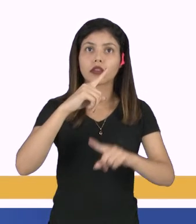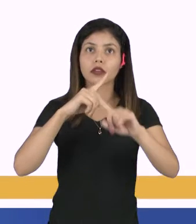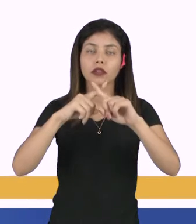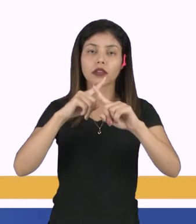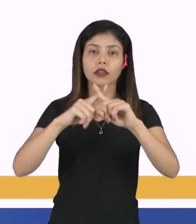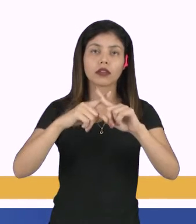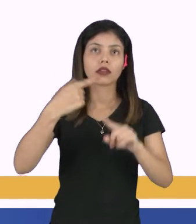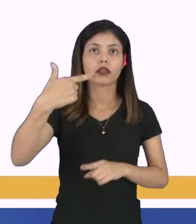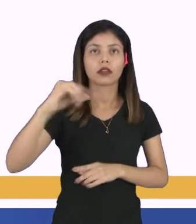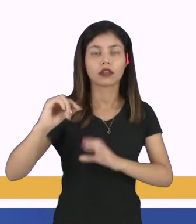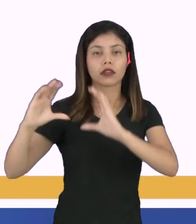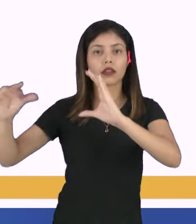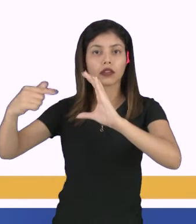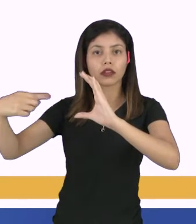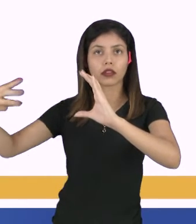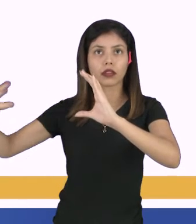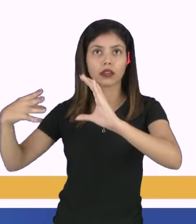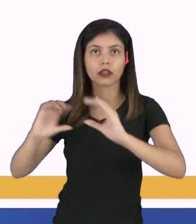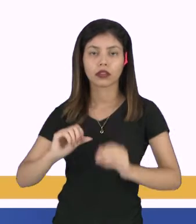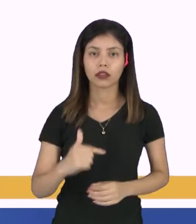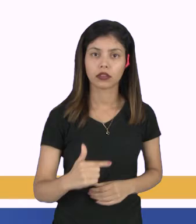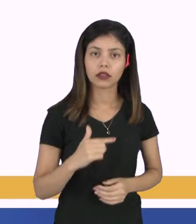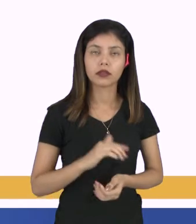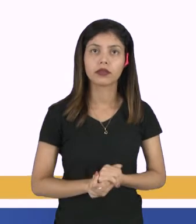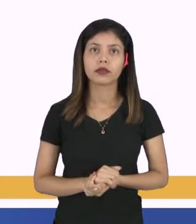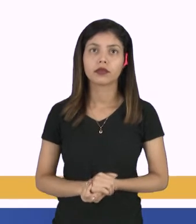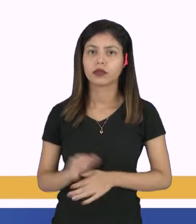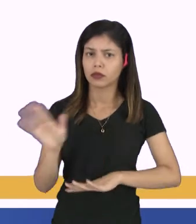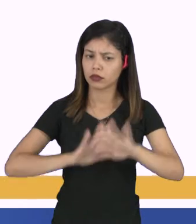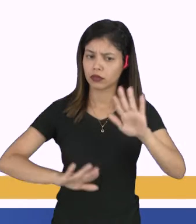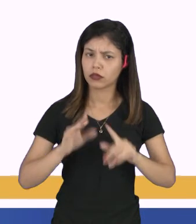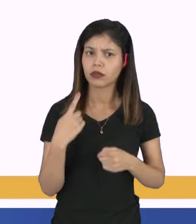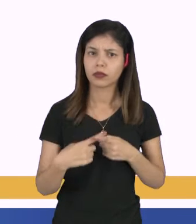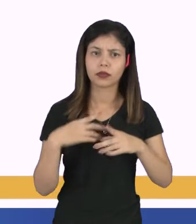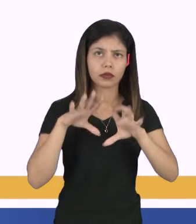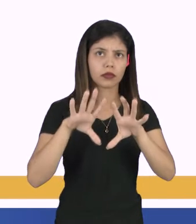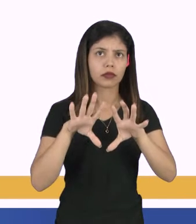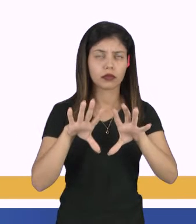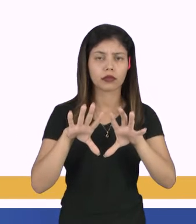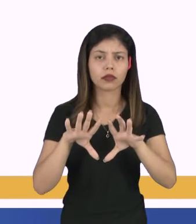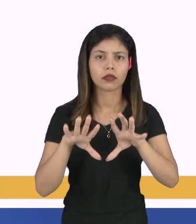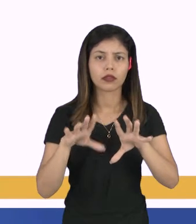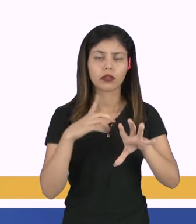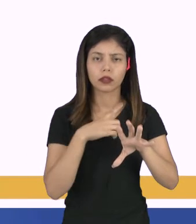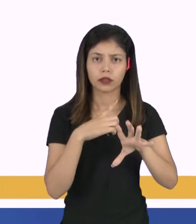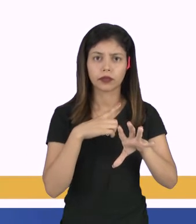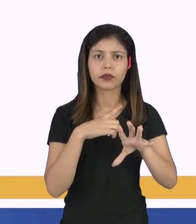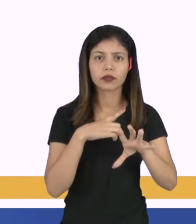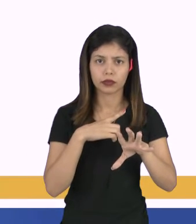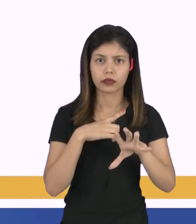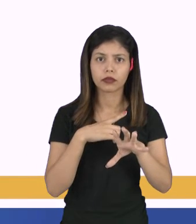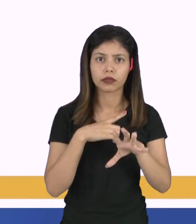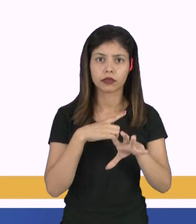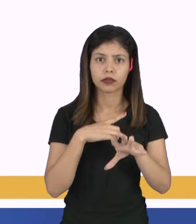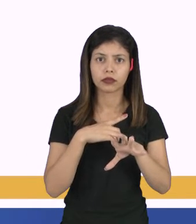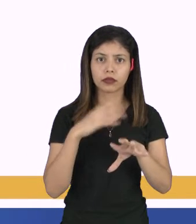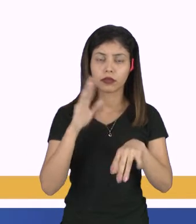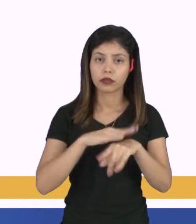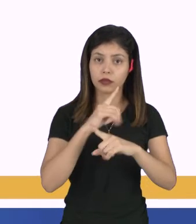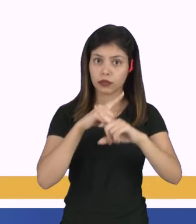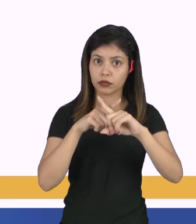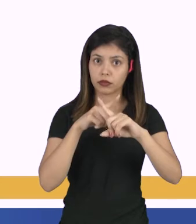20 multiplicado por 20 menos 3 sobre 2. Toma cuidado porque aqui, por mais que nós temos